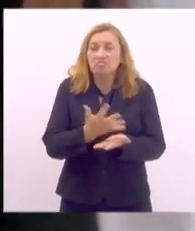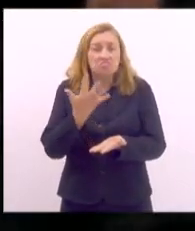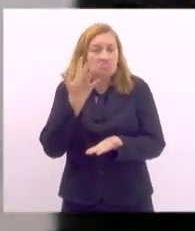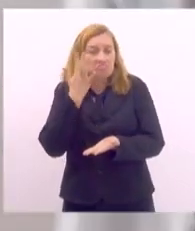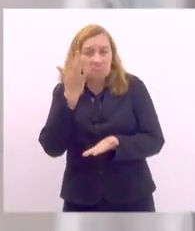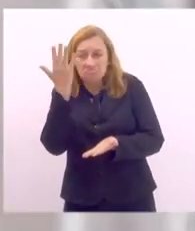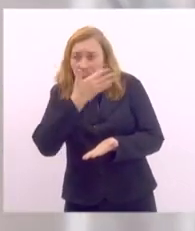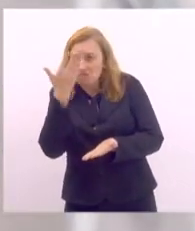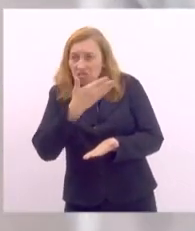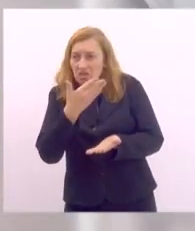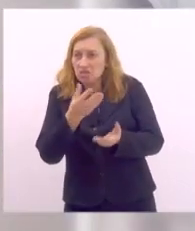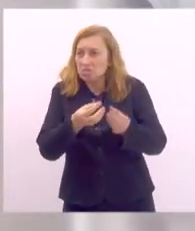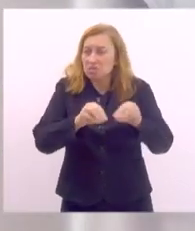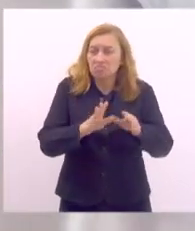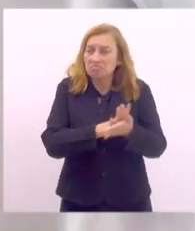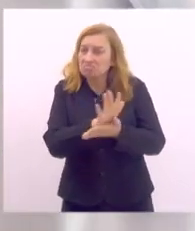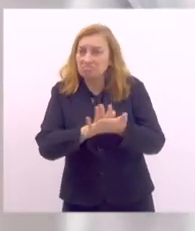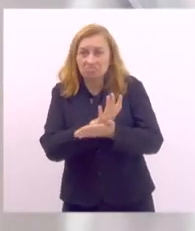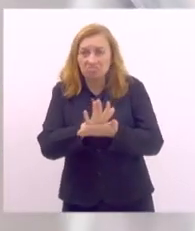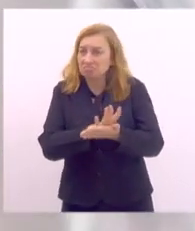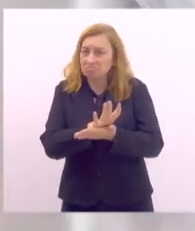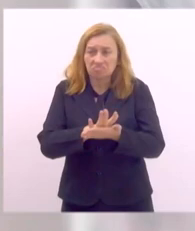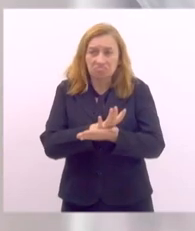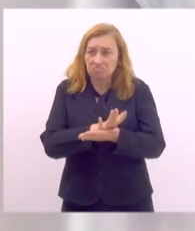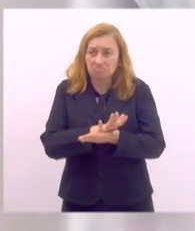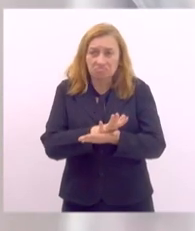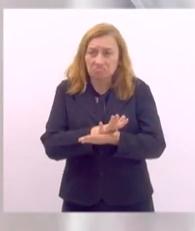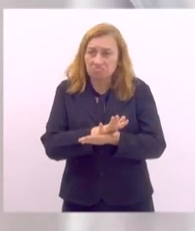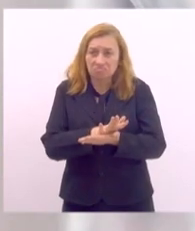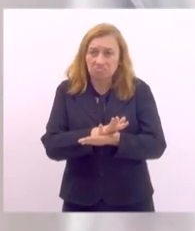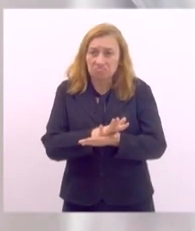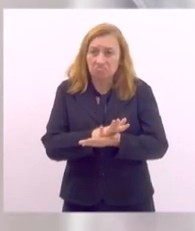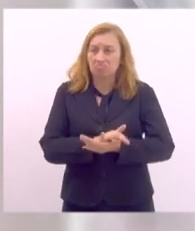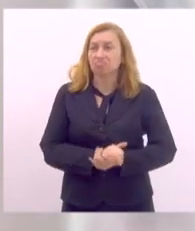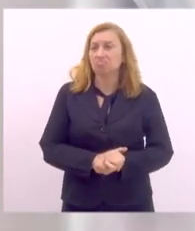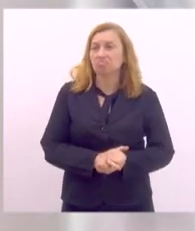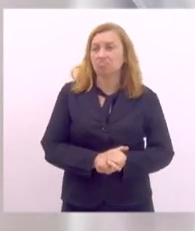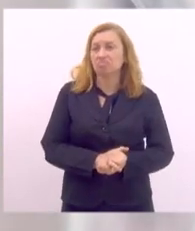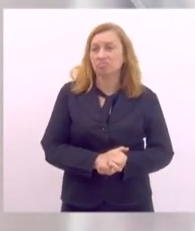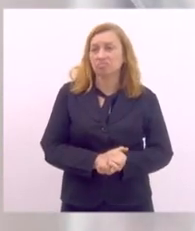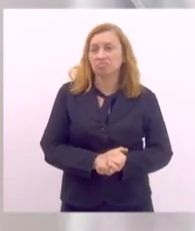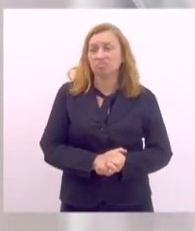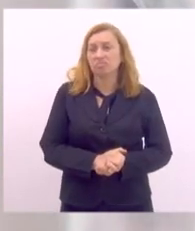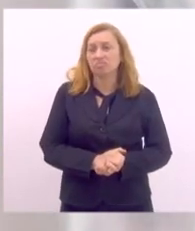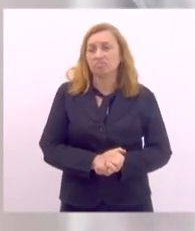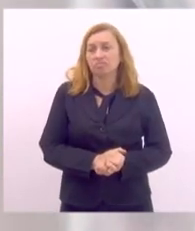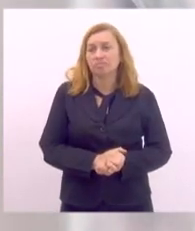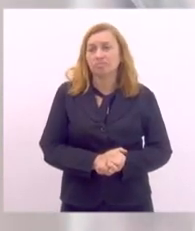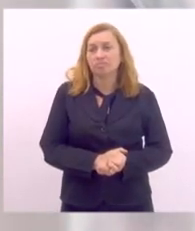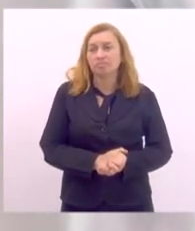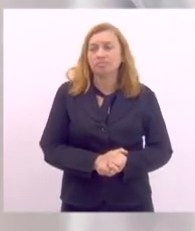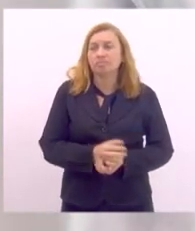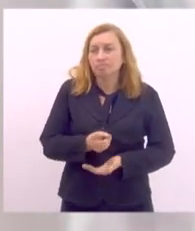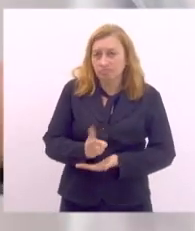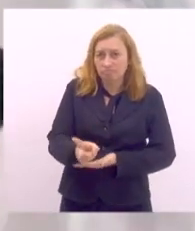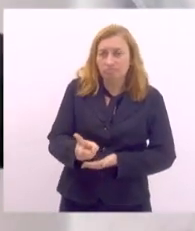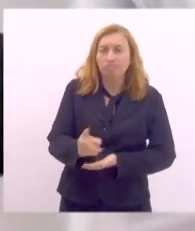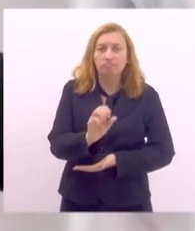prejuízo dos dois artigos, não, Luiz, porque já temos outros dispositivos. Pode, vamos manter.